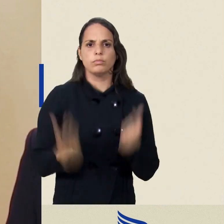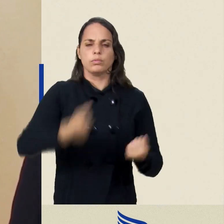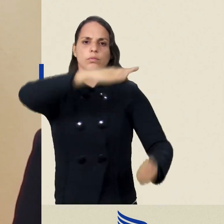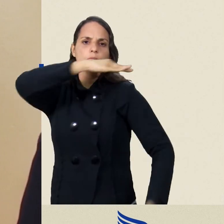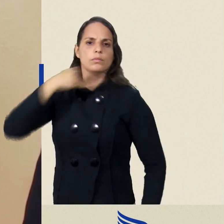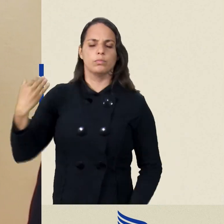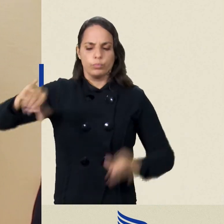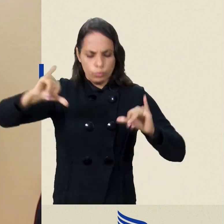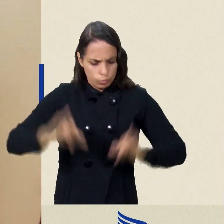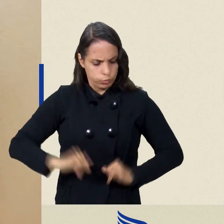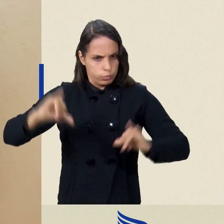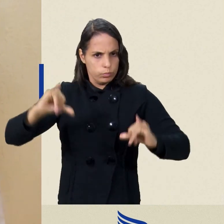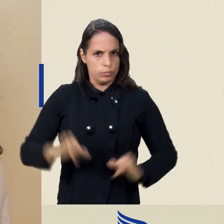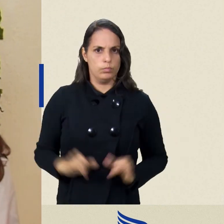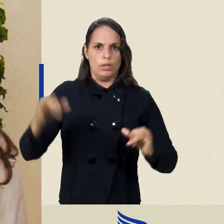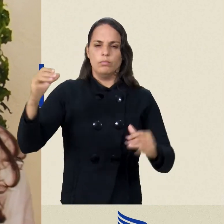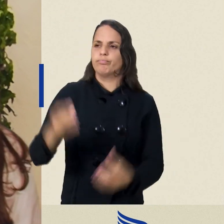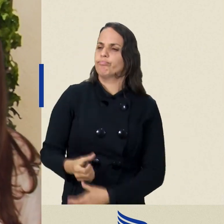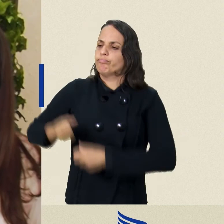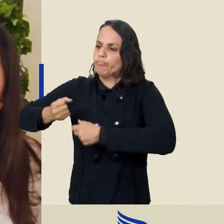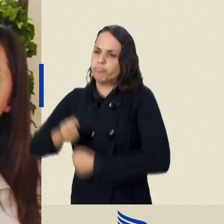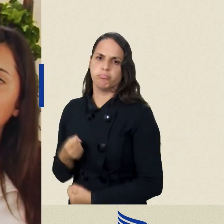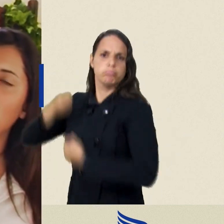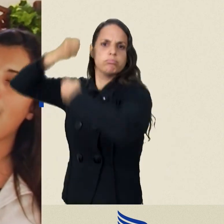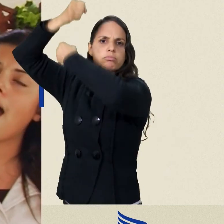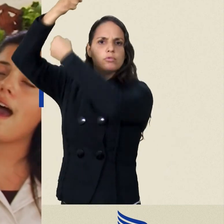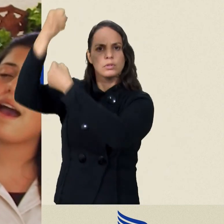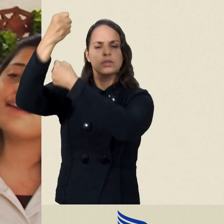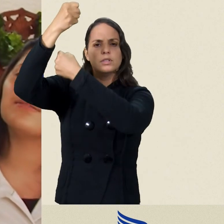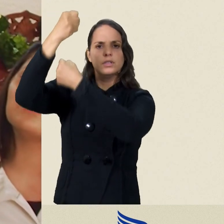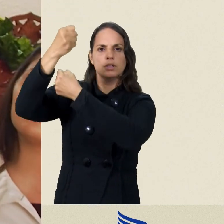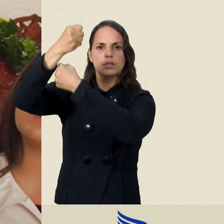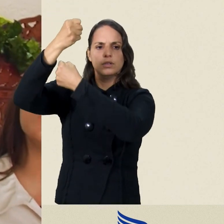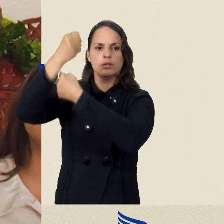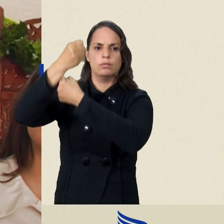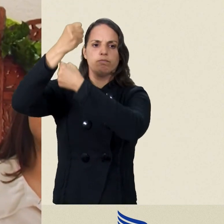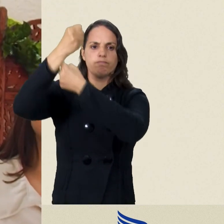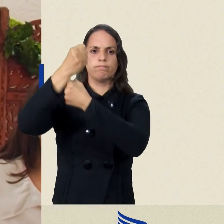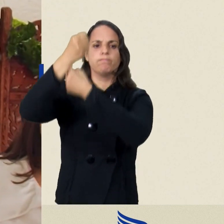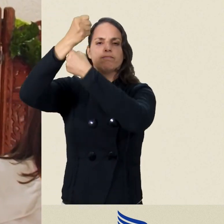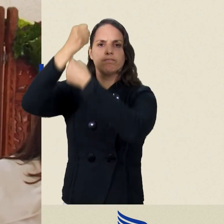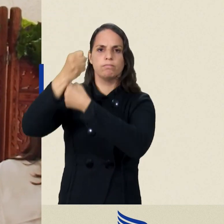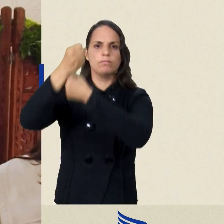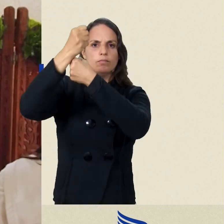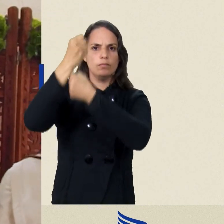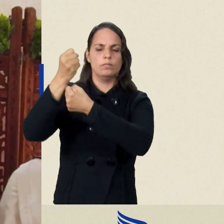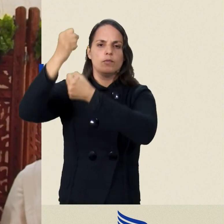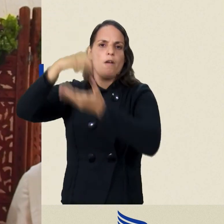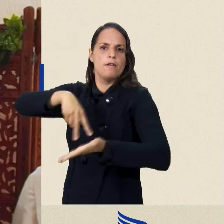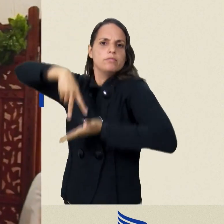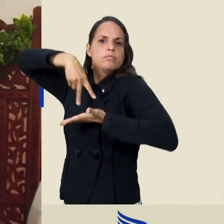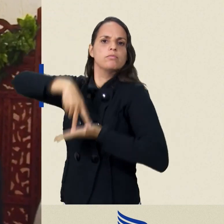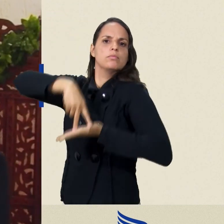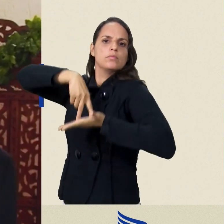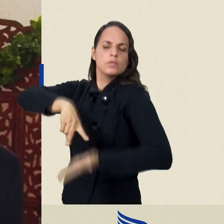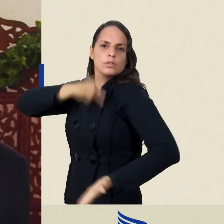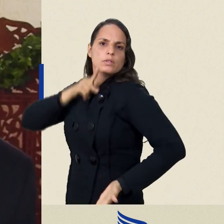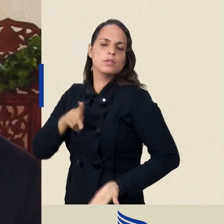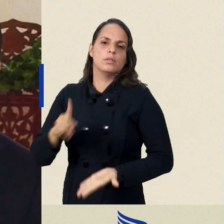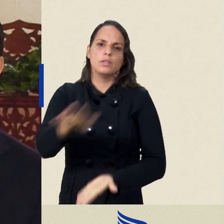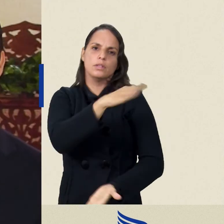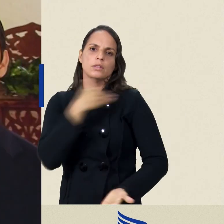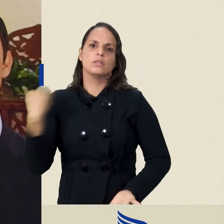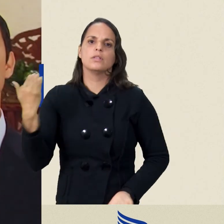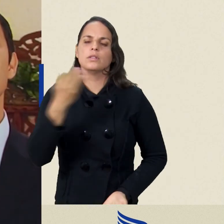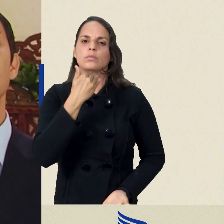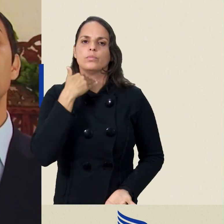a sofrer, bem apeguei o seu pendão, firme sempre